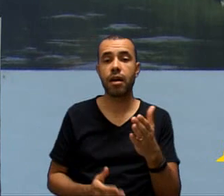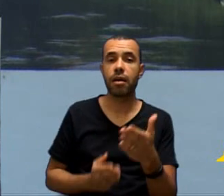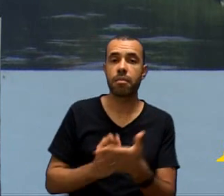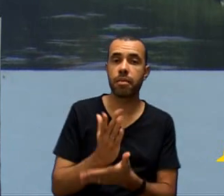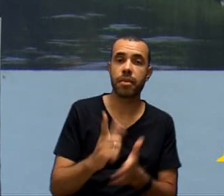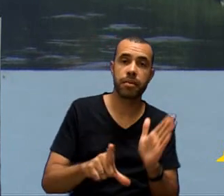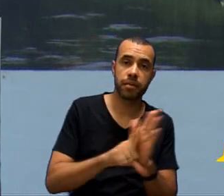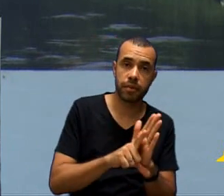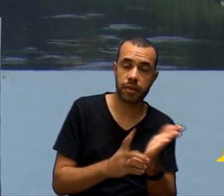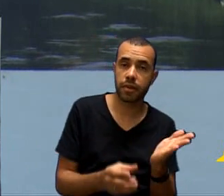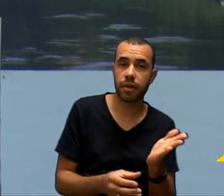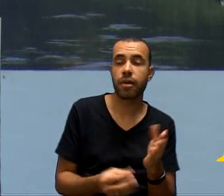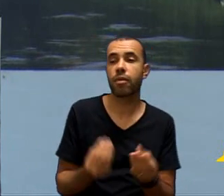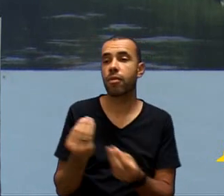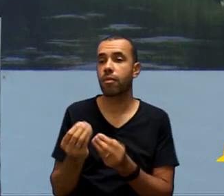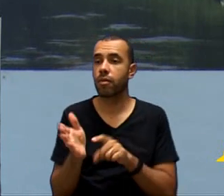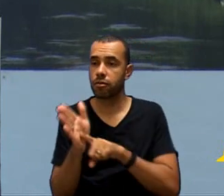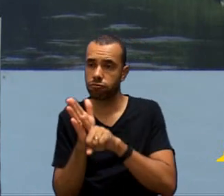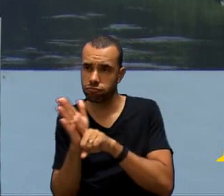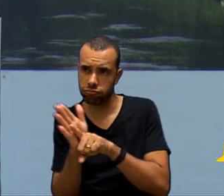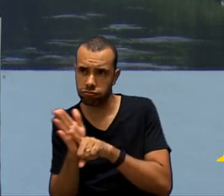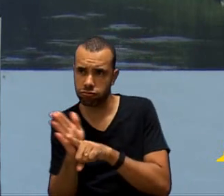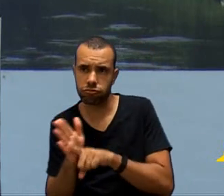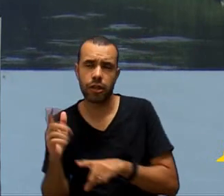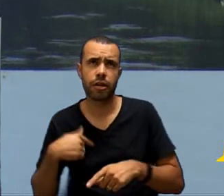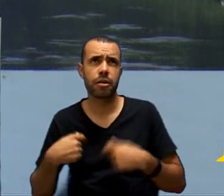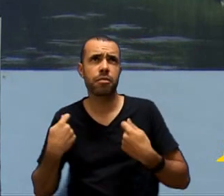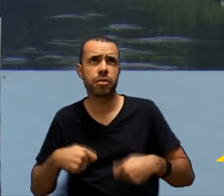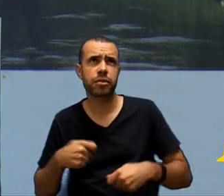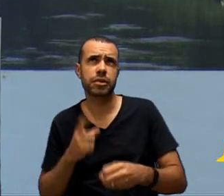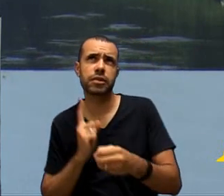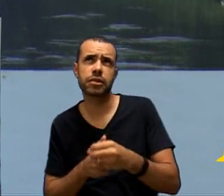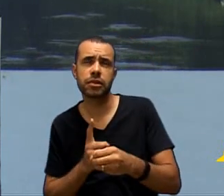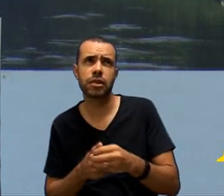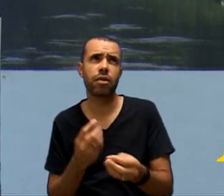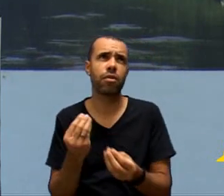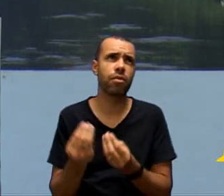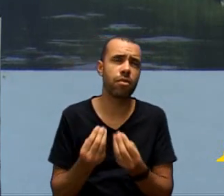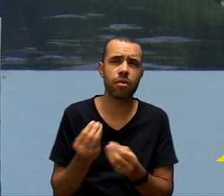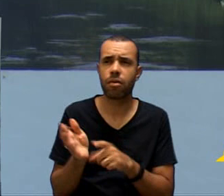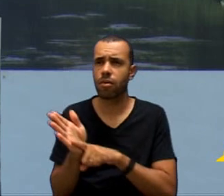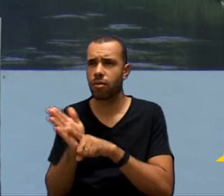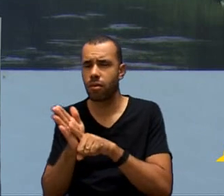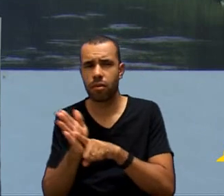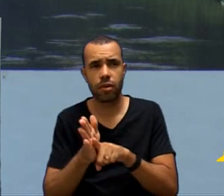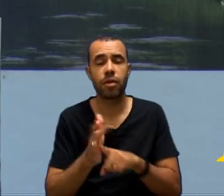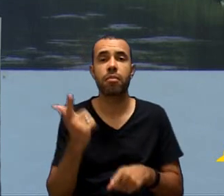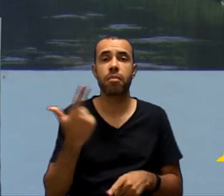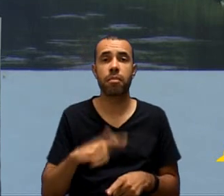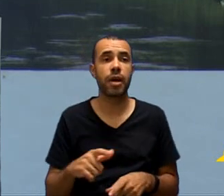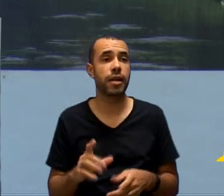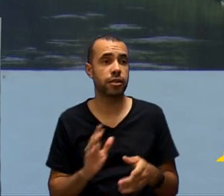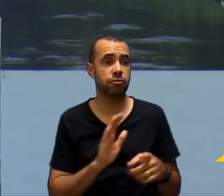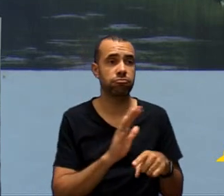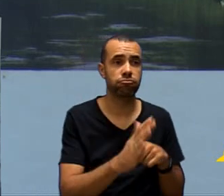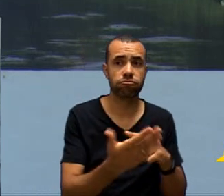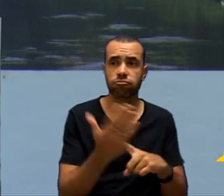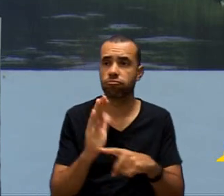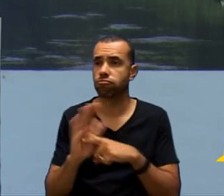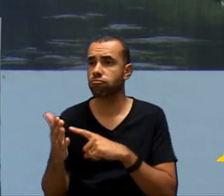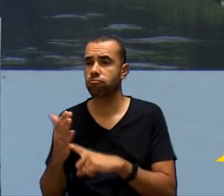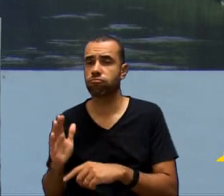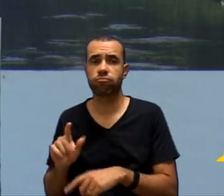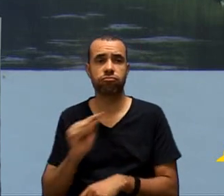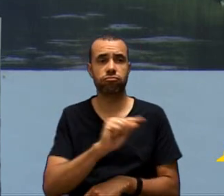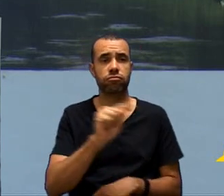que se faz uma pesquisa para poder descobrir o que eu preciso na minha cidade, como que eu me relaciono melhor todos os dias com os meus colegas, como